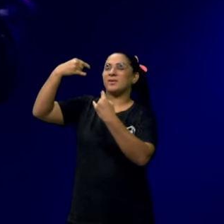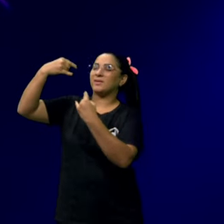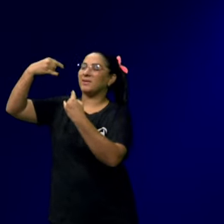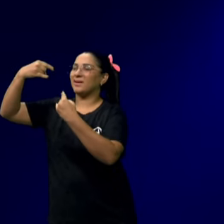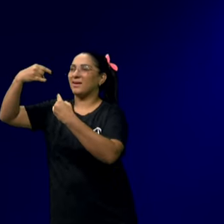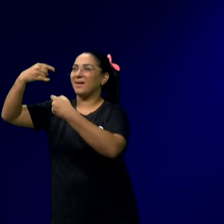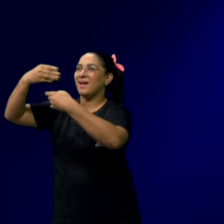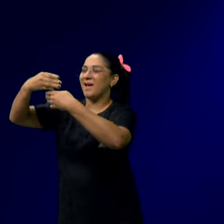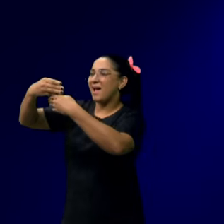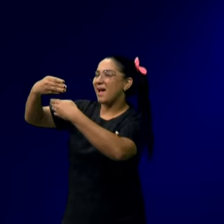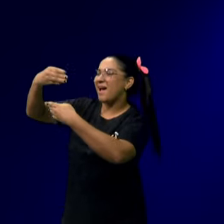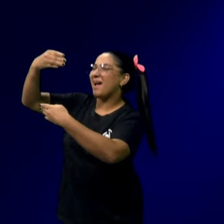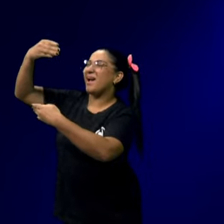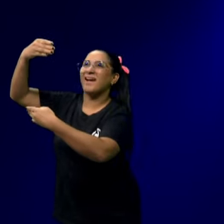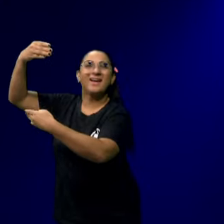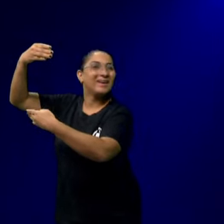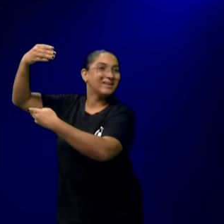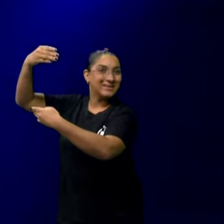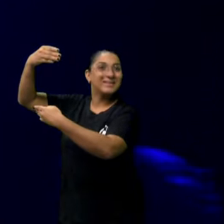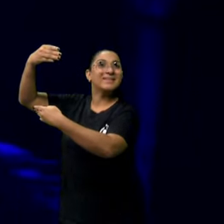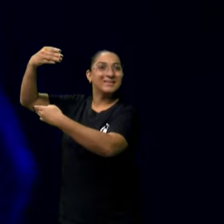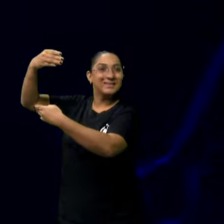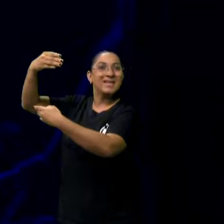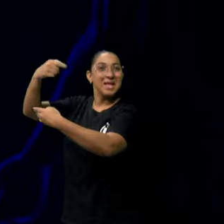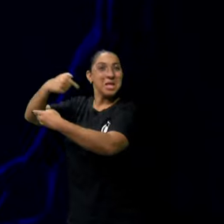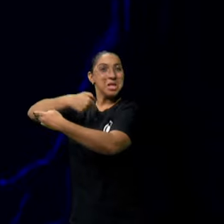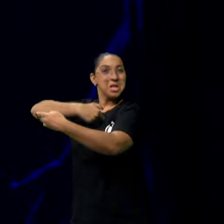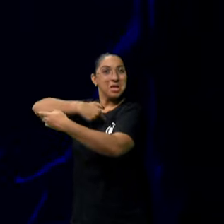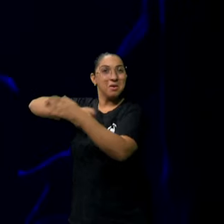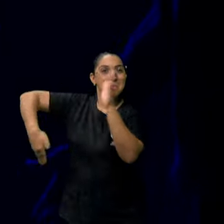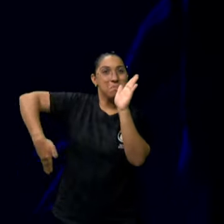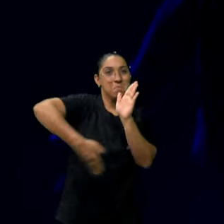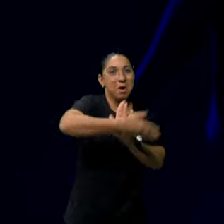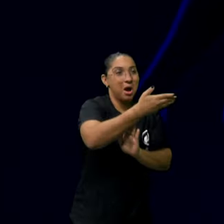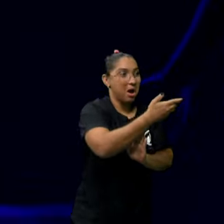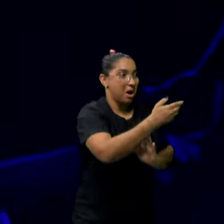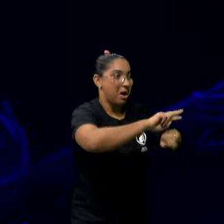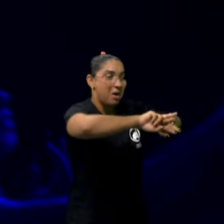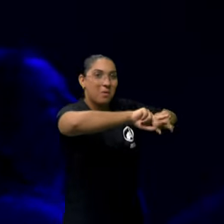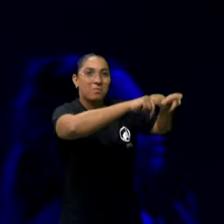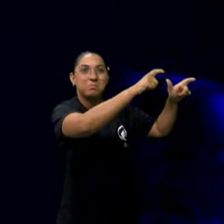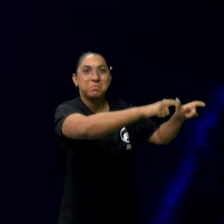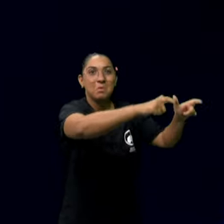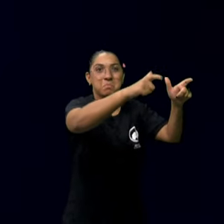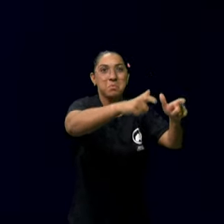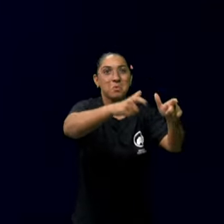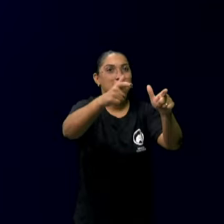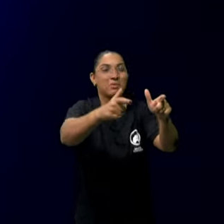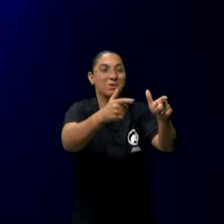tua presença no nome Deixo sim